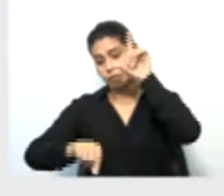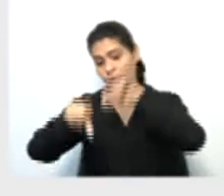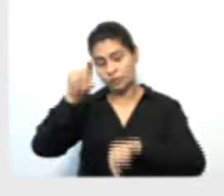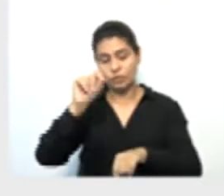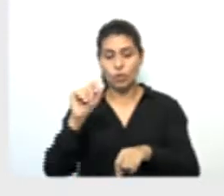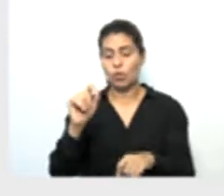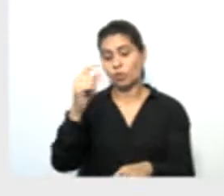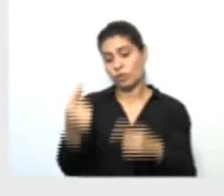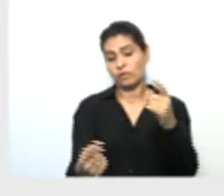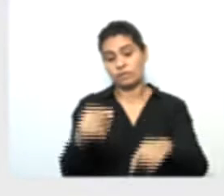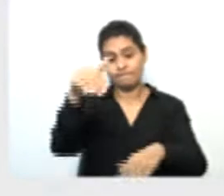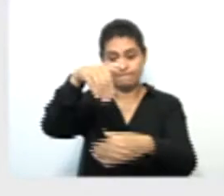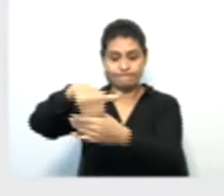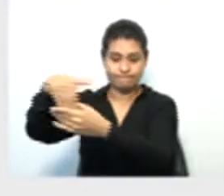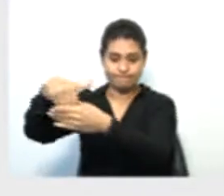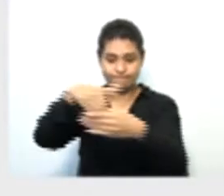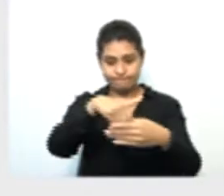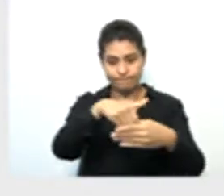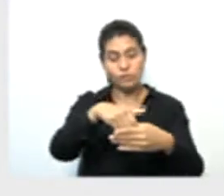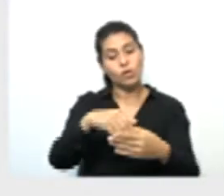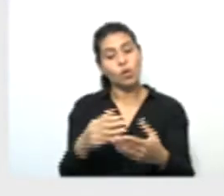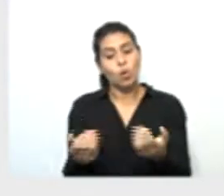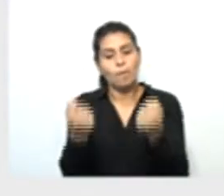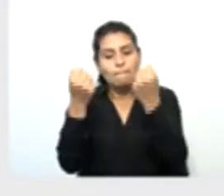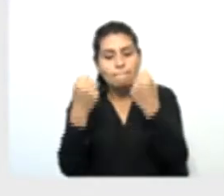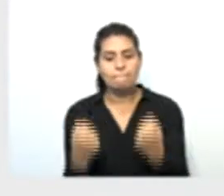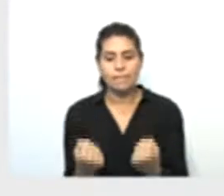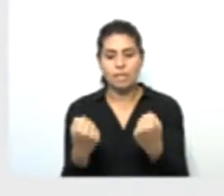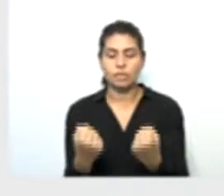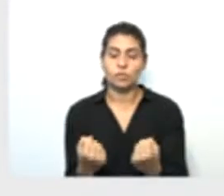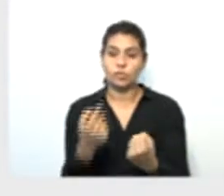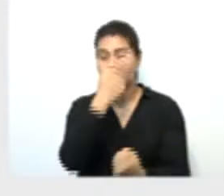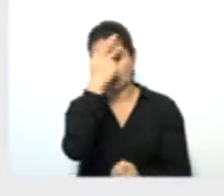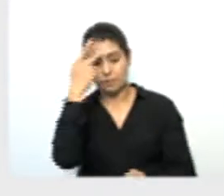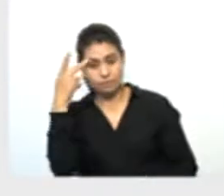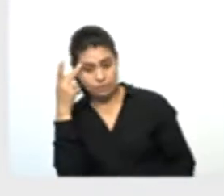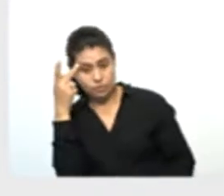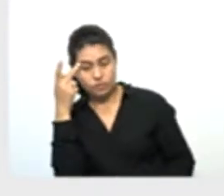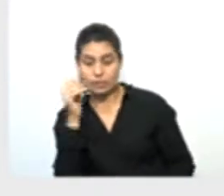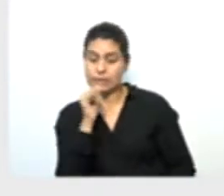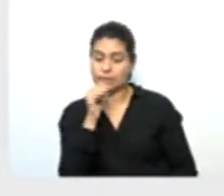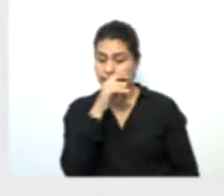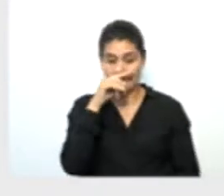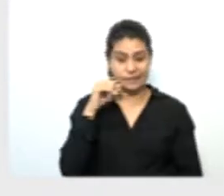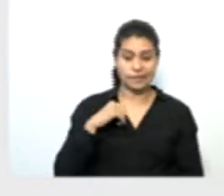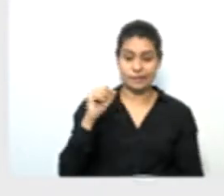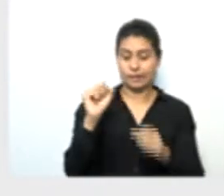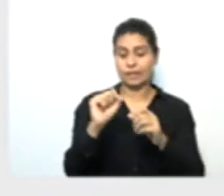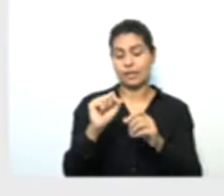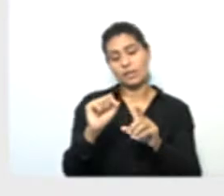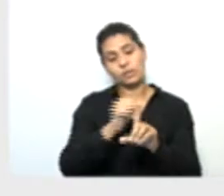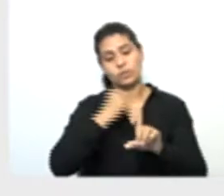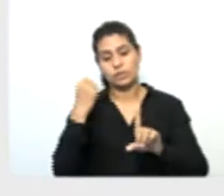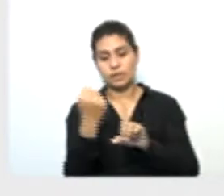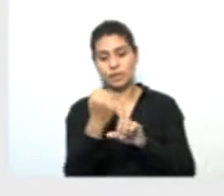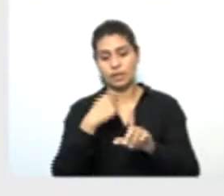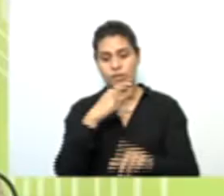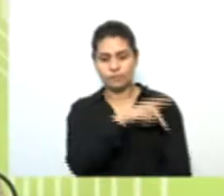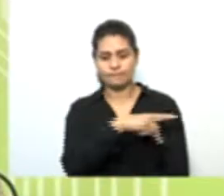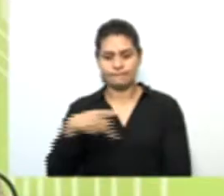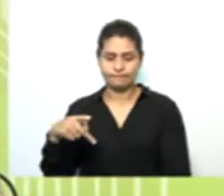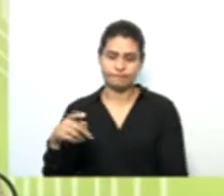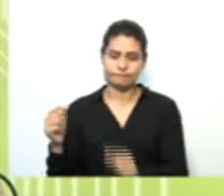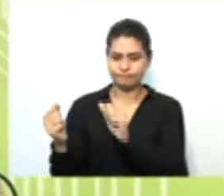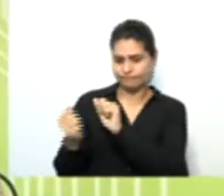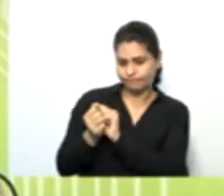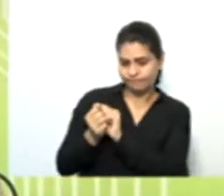tomadas de acordo com os votos e com o peso ponderado de cada cotista. Vamos supor, se a gente tem uma sociedade aqui, eu e o professor Carlos